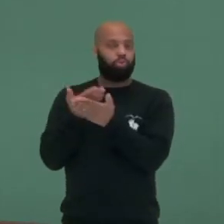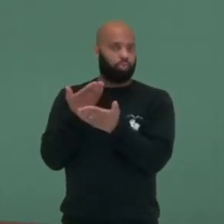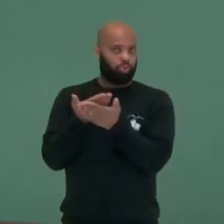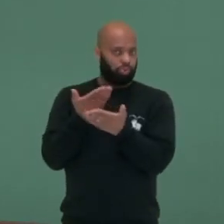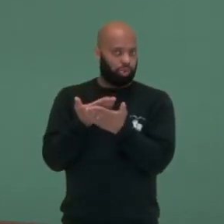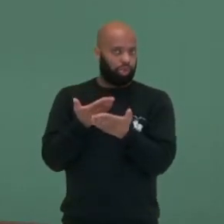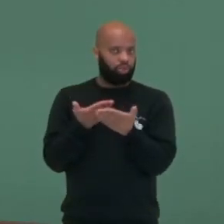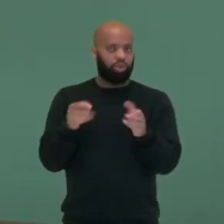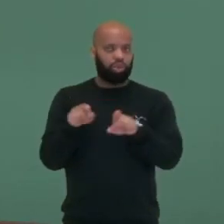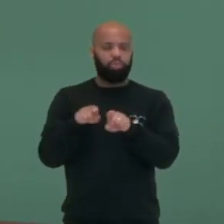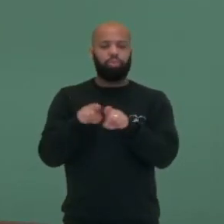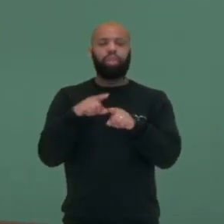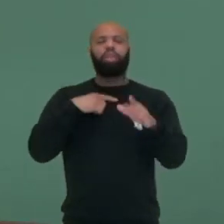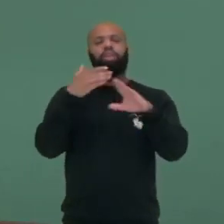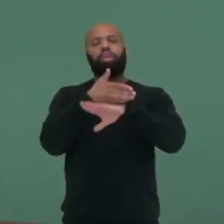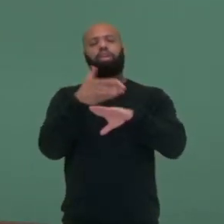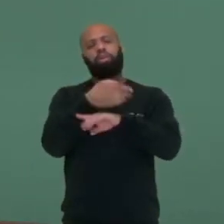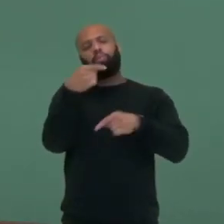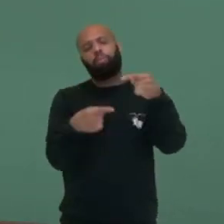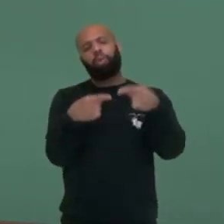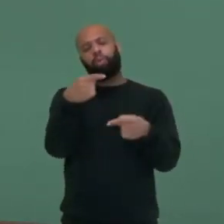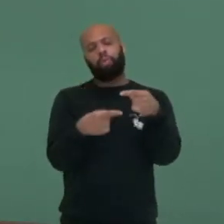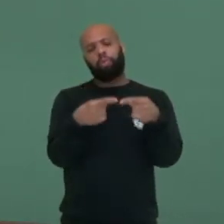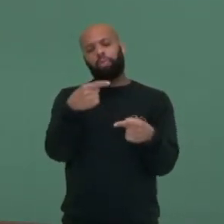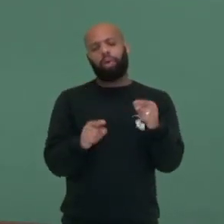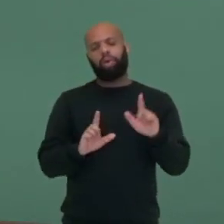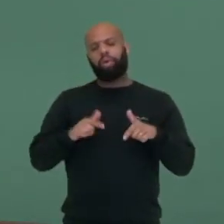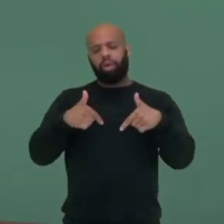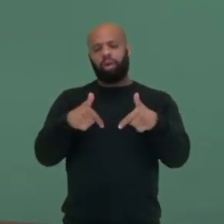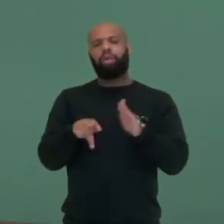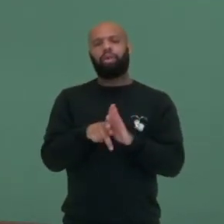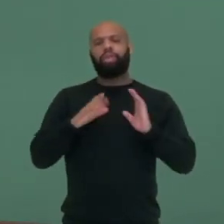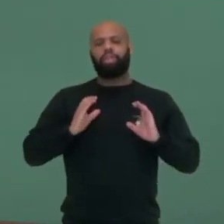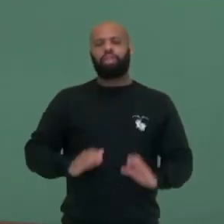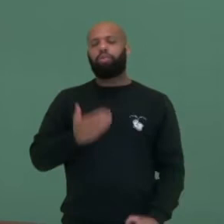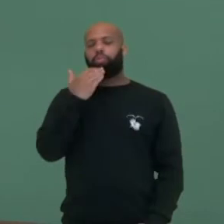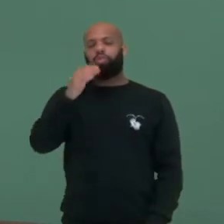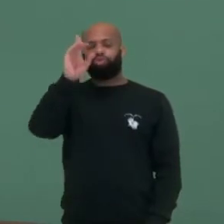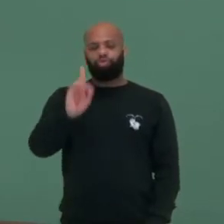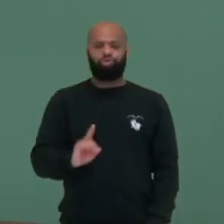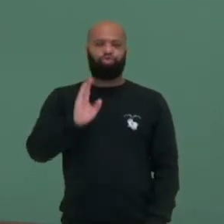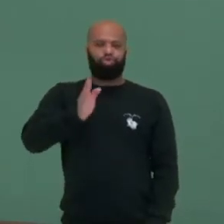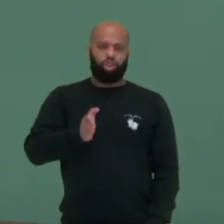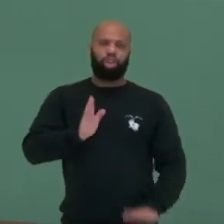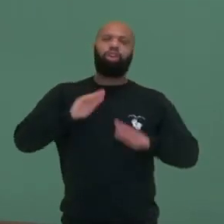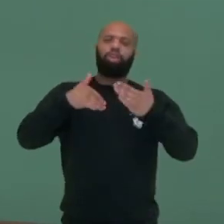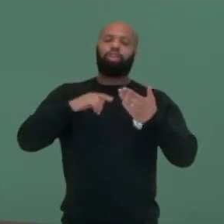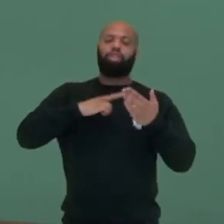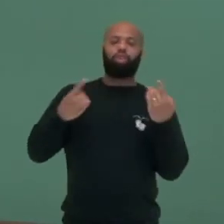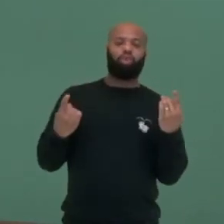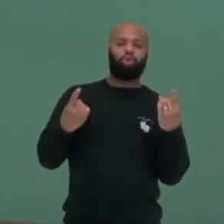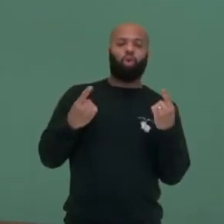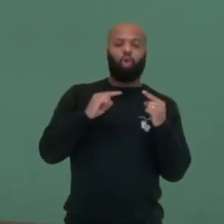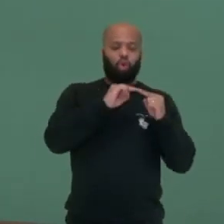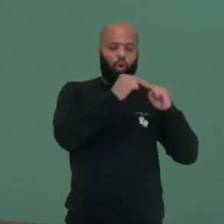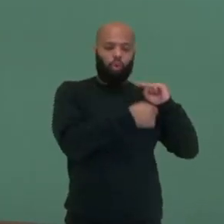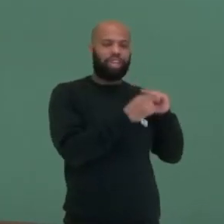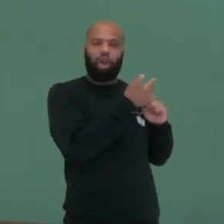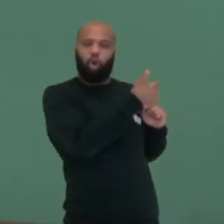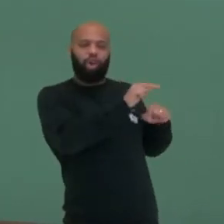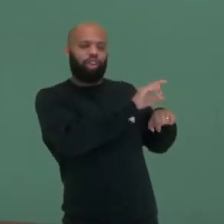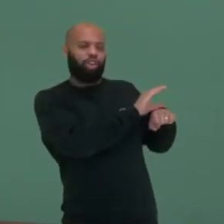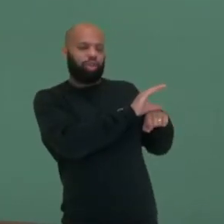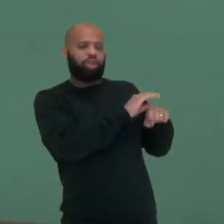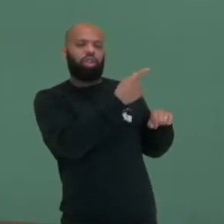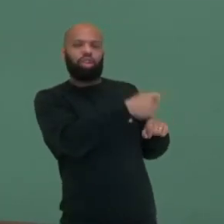das discussões, exercendo sua cidadania e reivindicando seus direitos. Ao contrário das outras